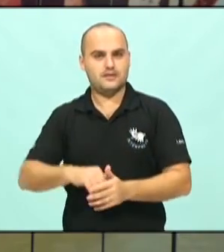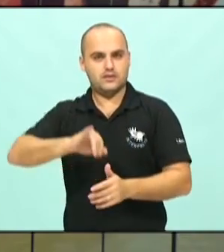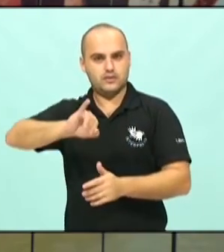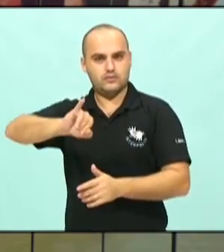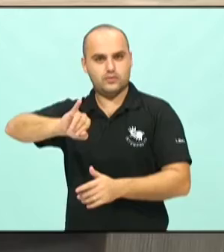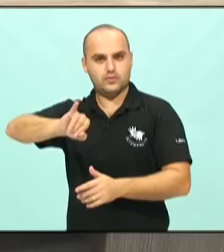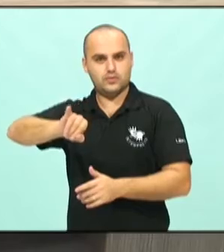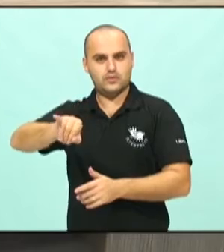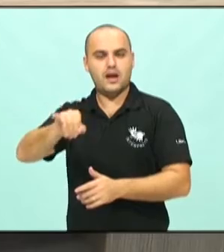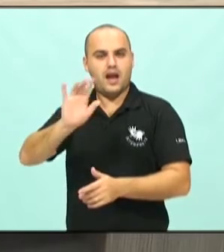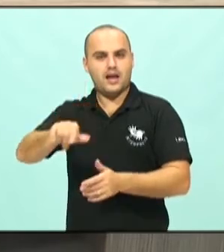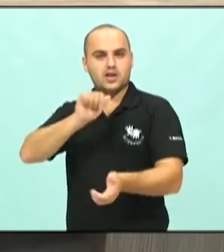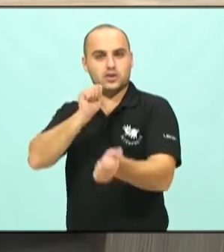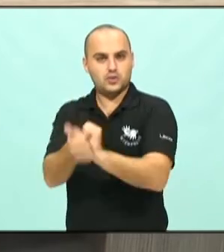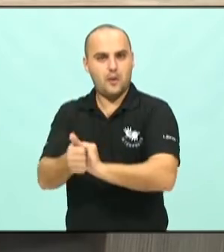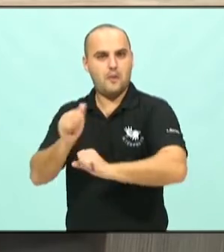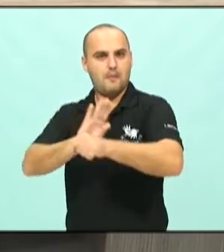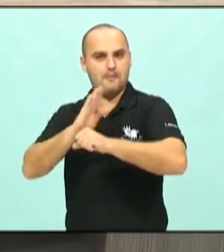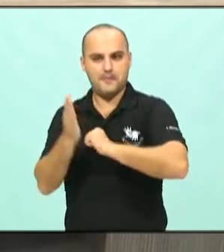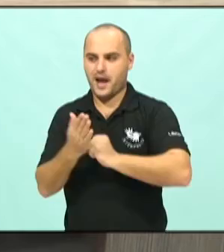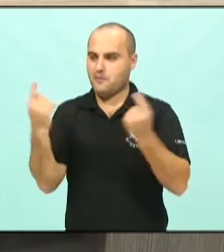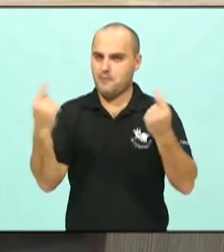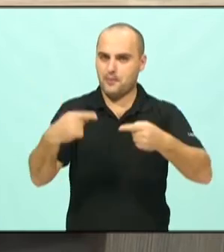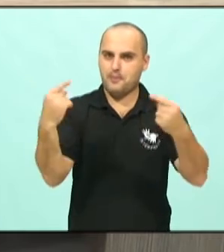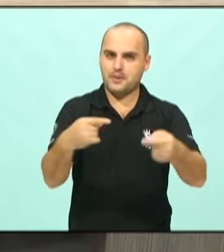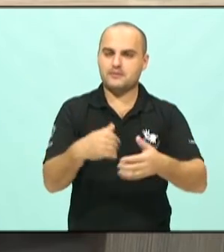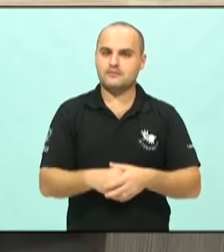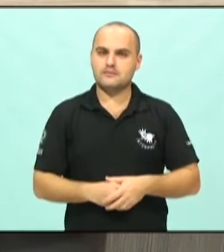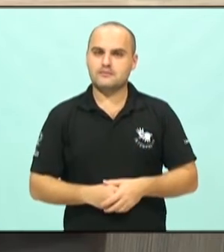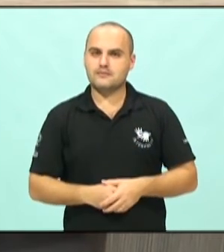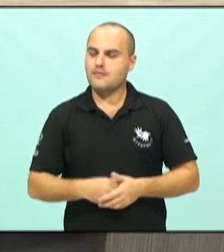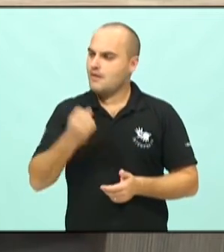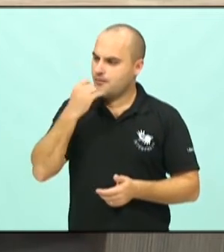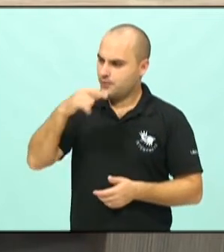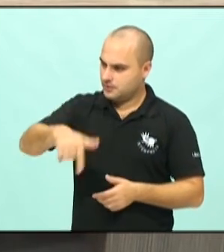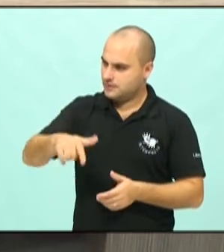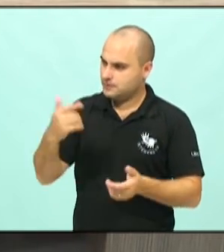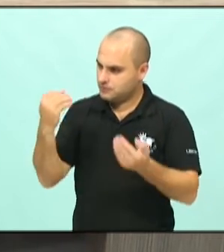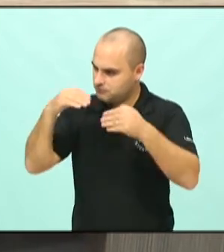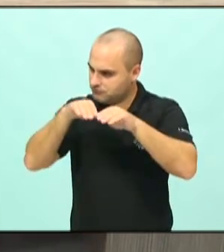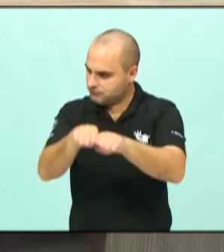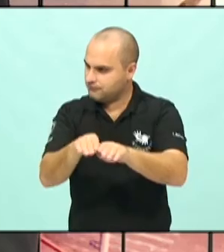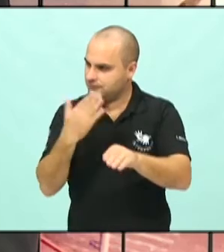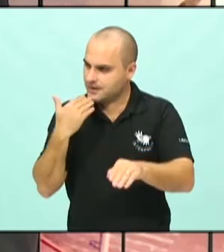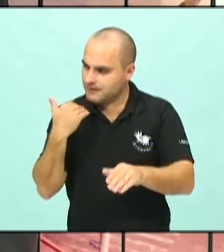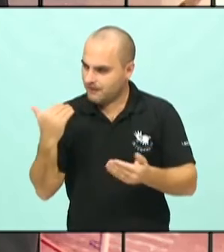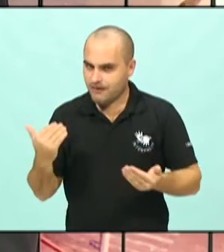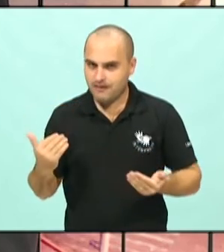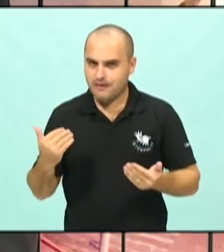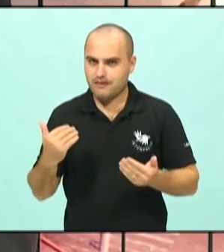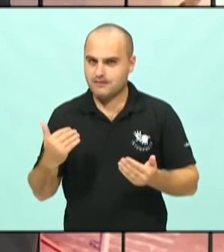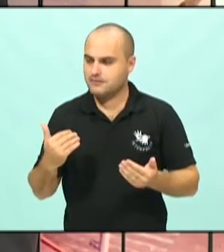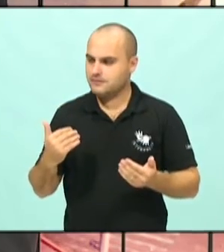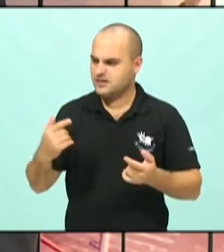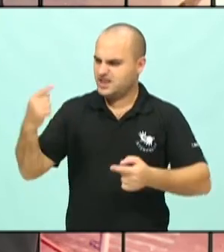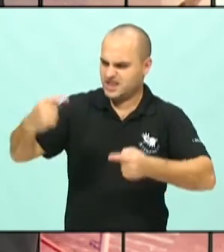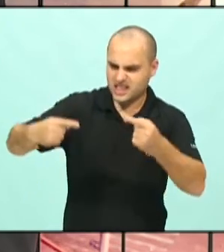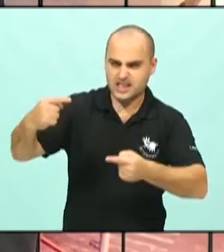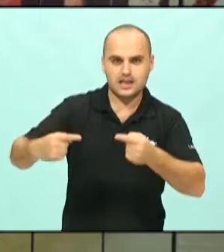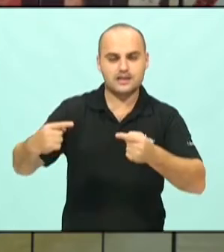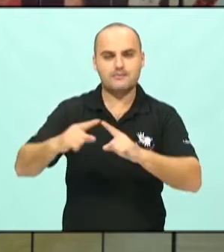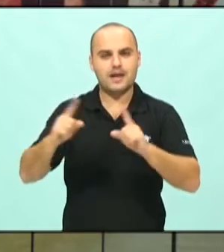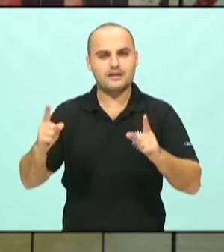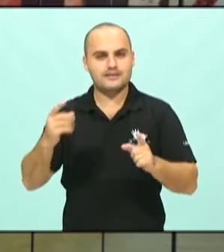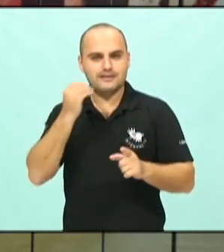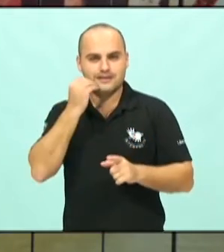dos Bairros. Tá? E é bom que isso gera integração, né? É o objetivo. Pode maior. Diluir a rivalidade para buscar...